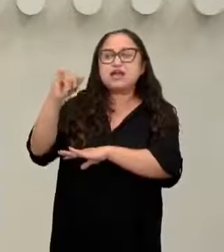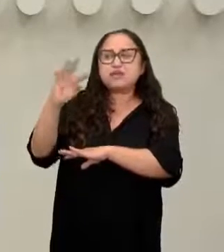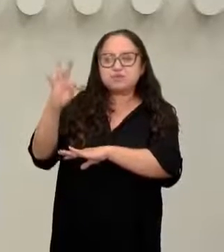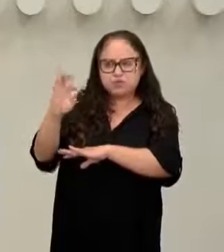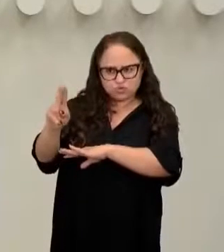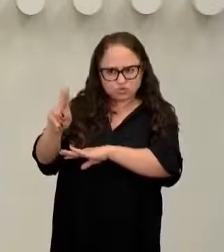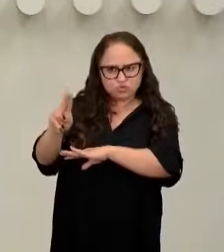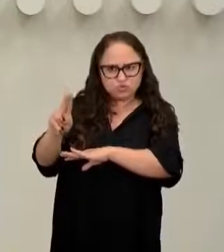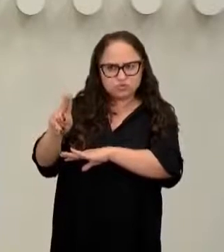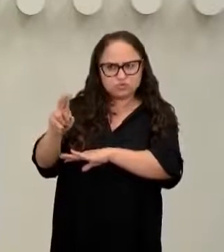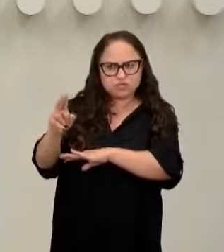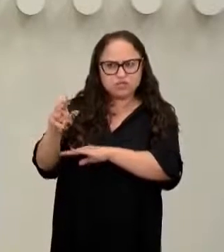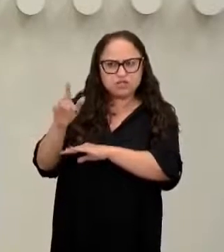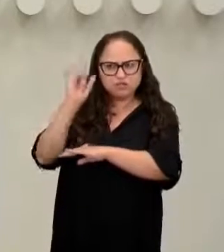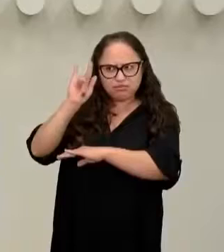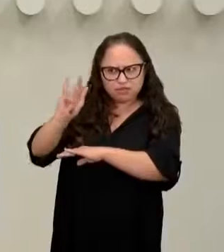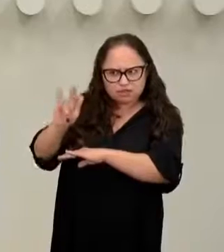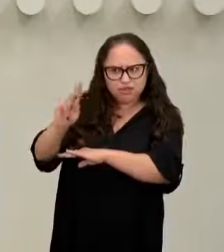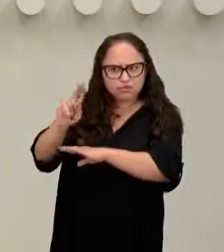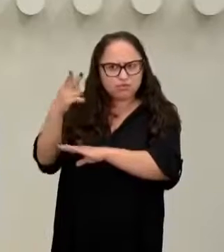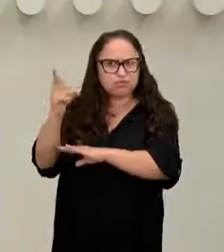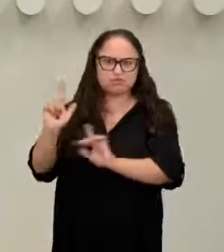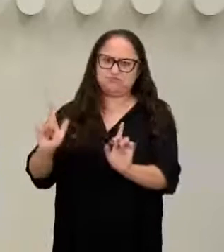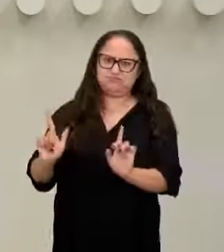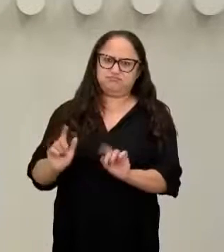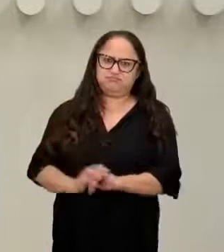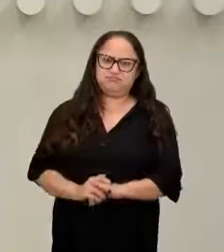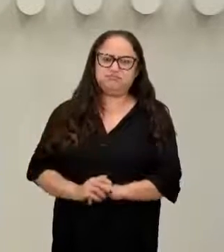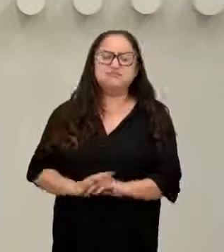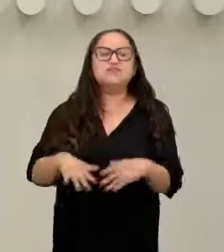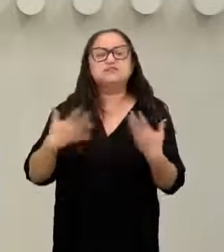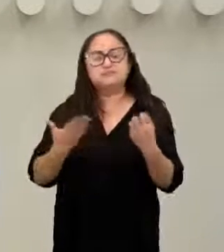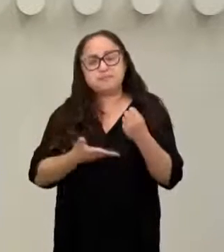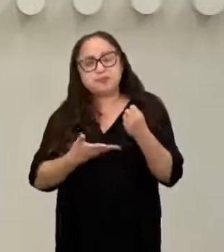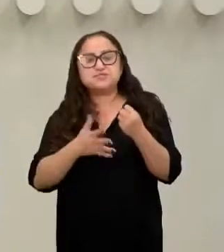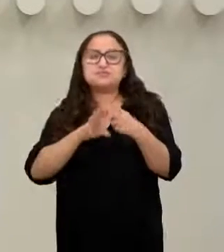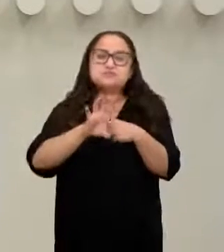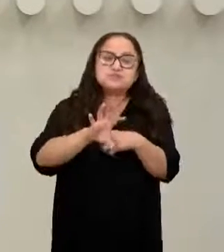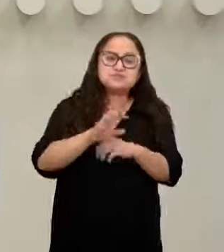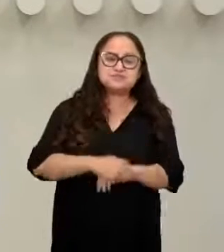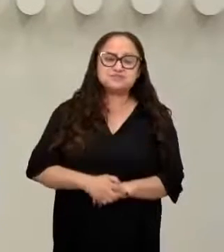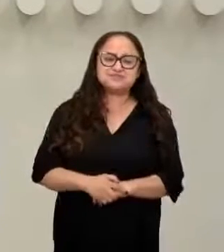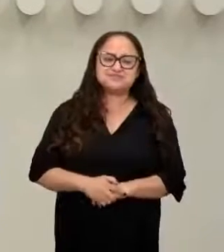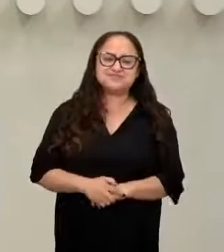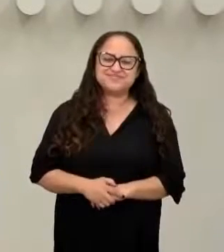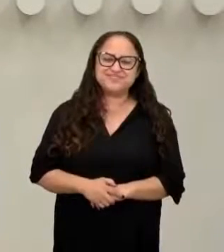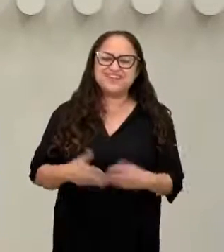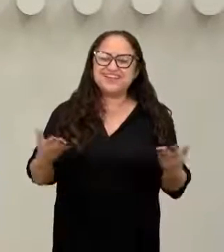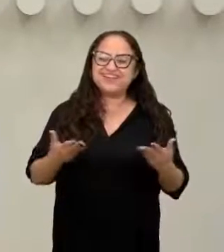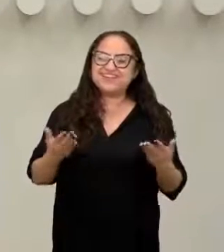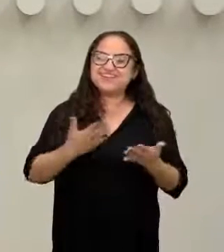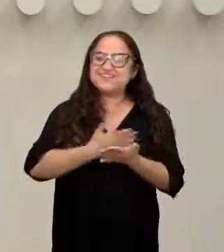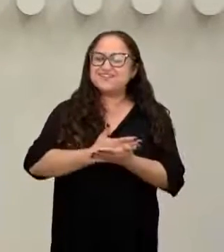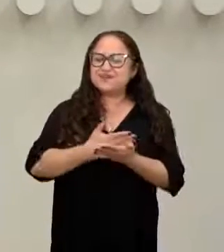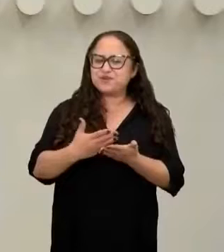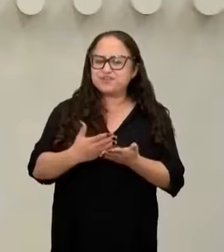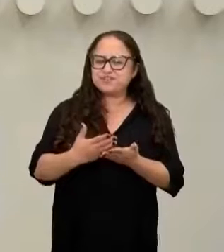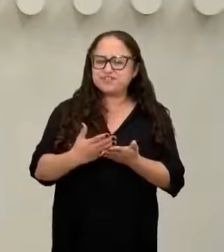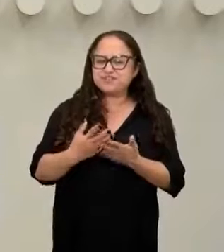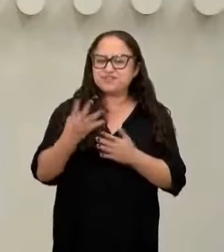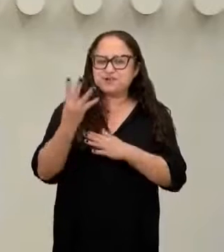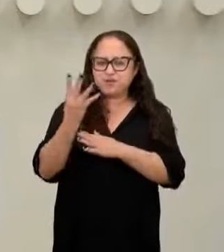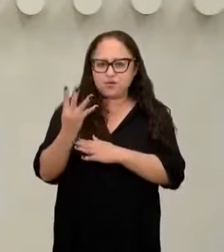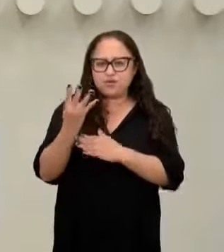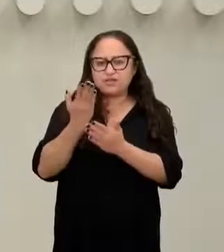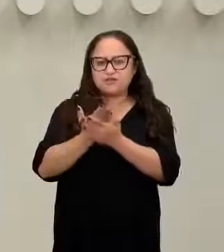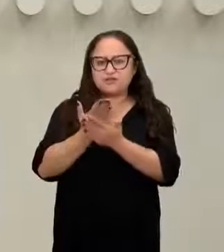Olha, leia o livro. Então, é basicamente isso. Ou seja, vamos começar uma sequência de 4